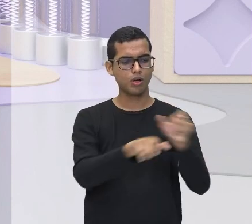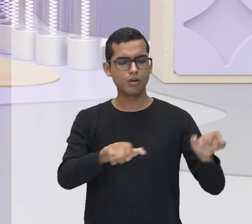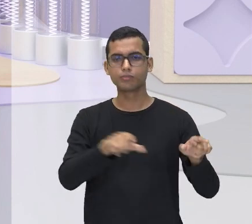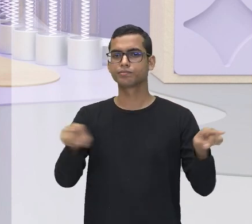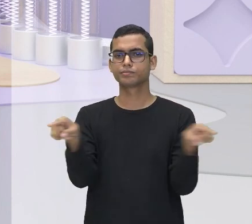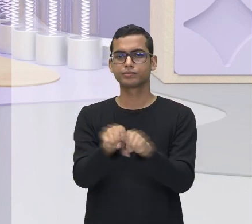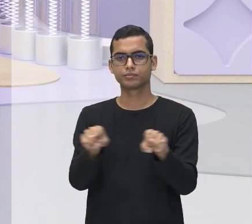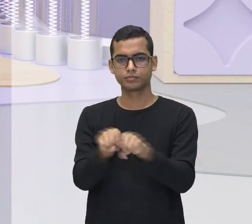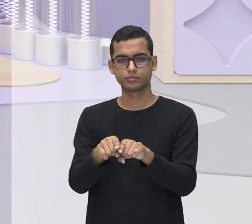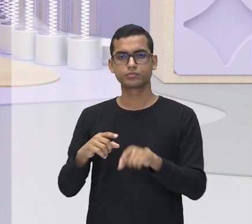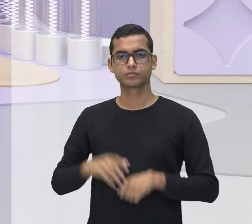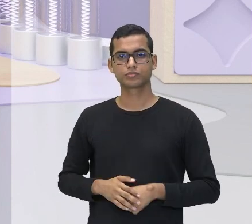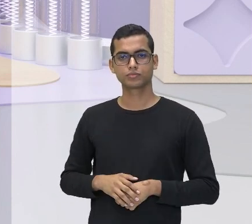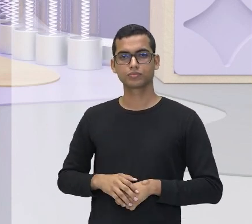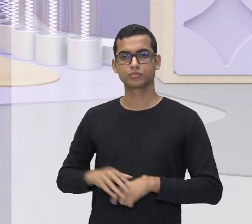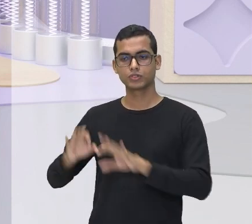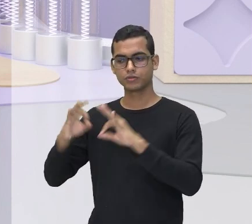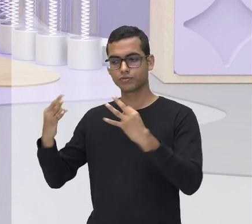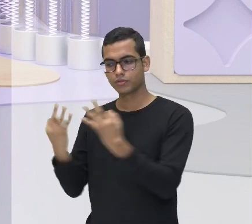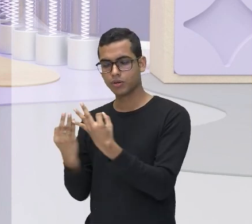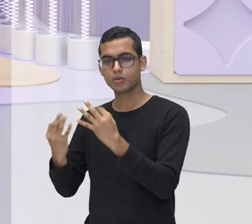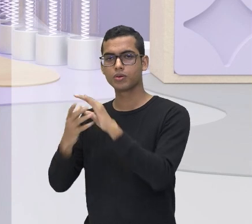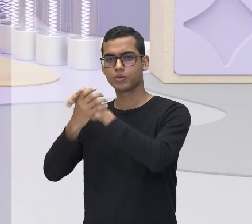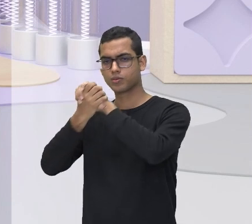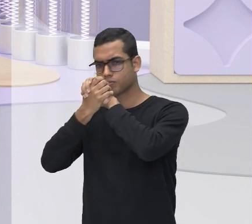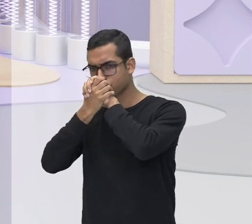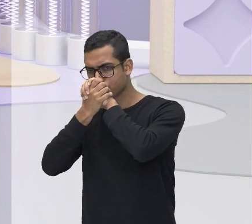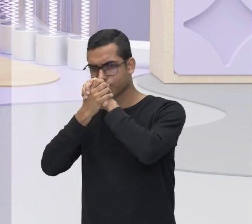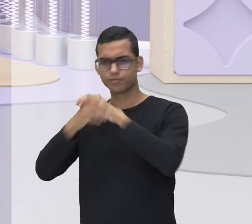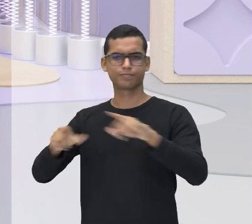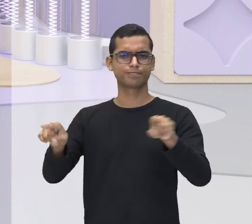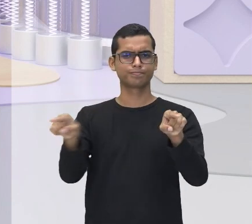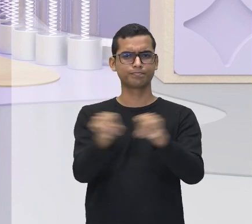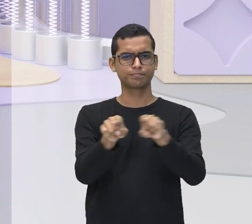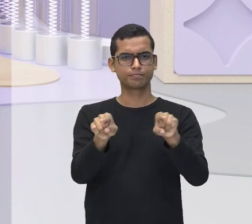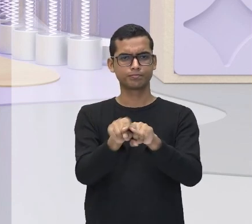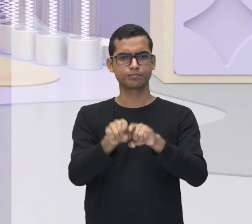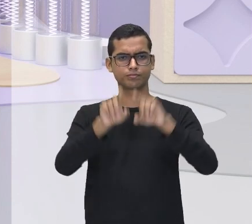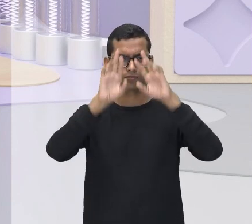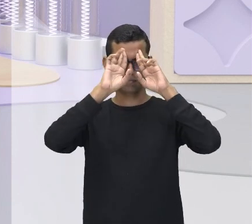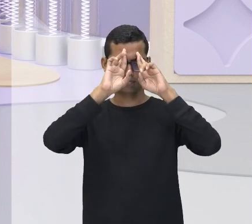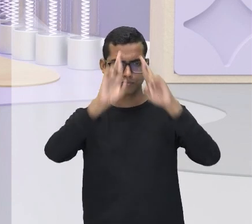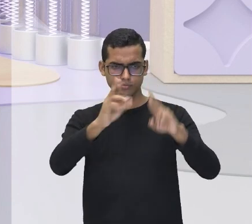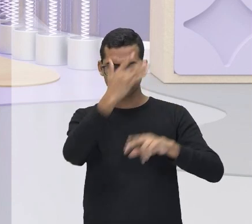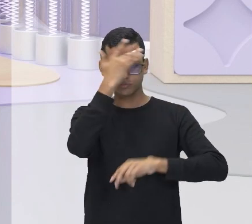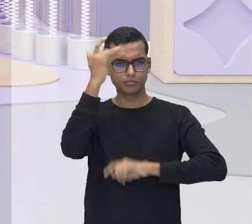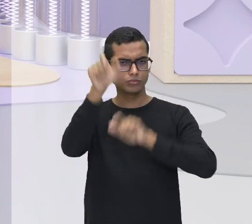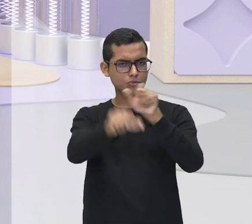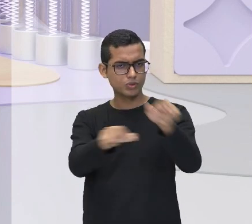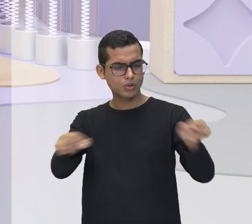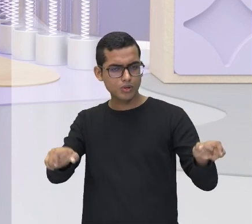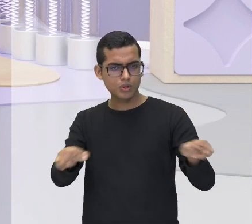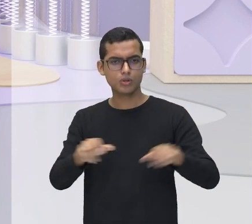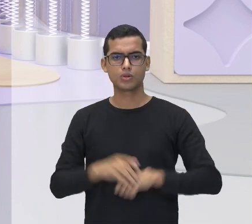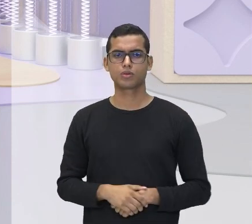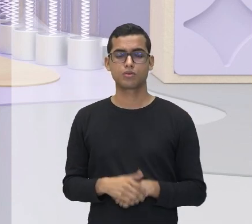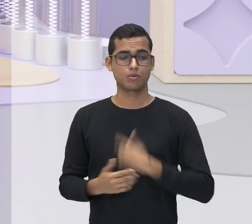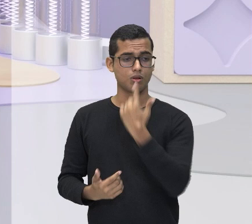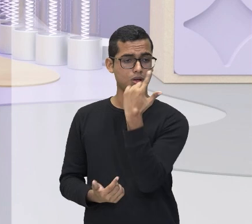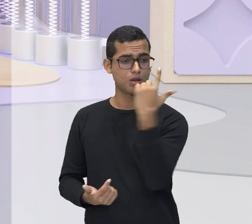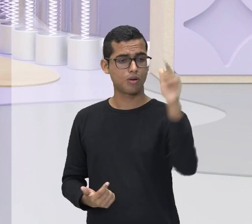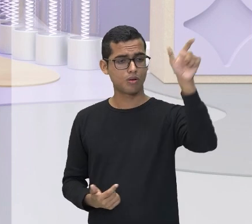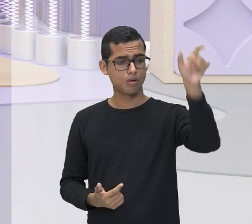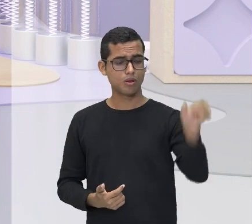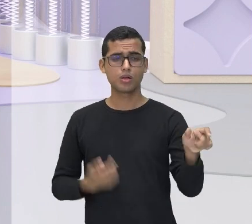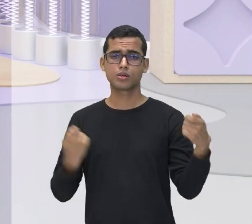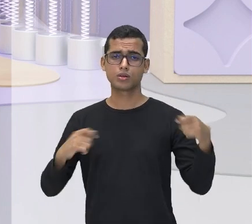membros da sua família de santo. E o respeito ao próximo. Você precisa respeitar a outra pessoa, seja